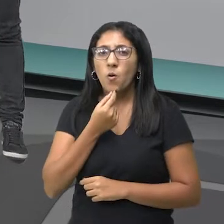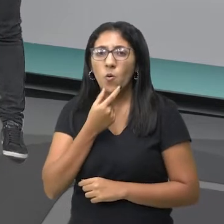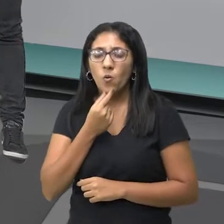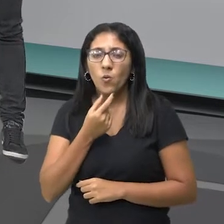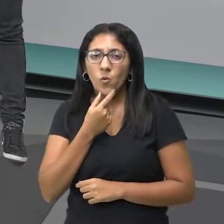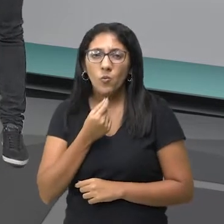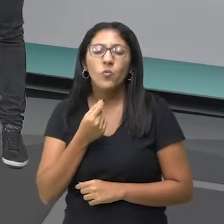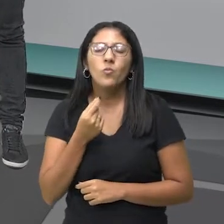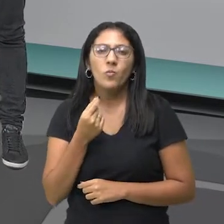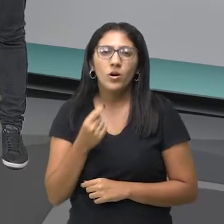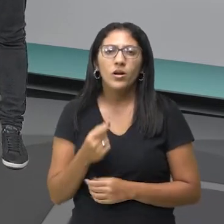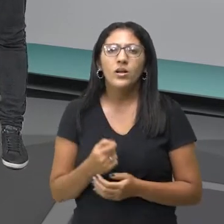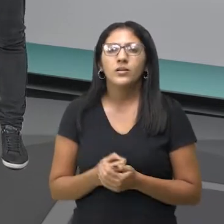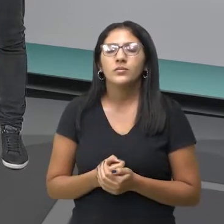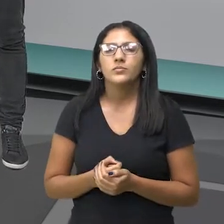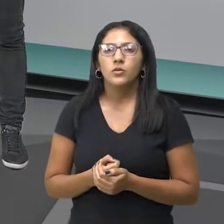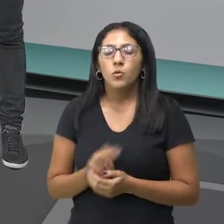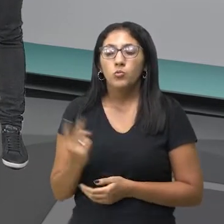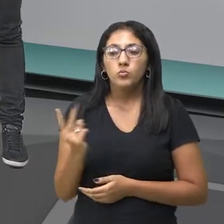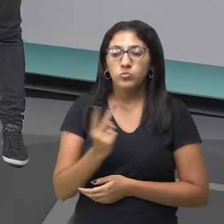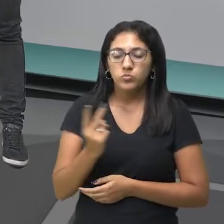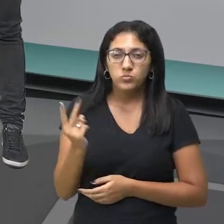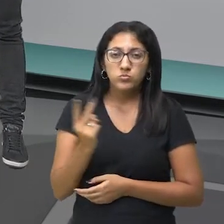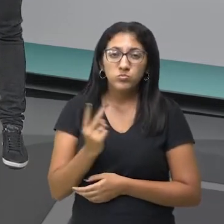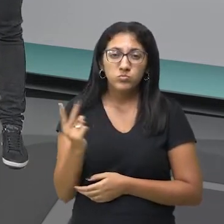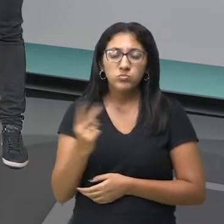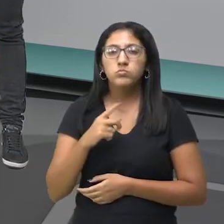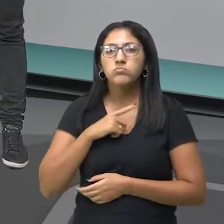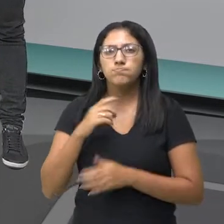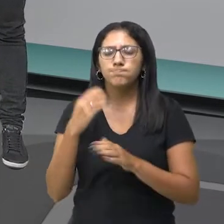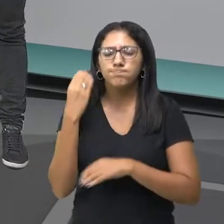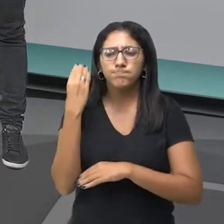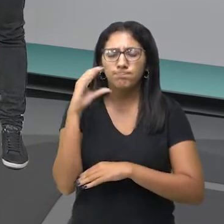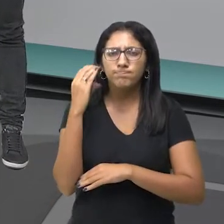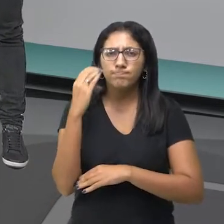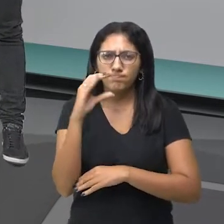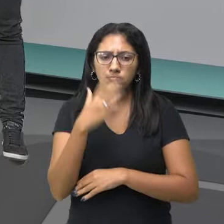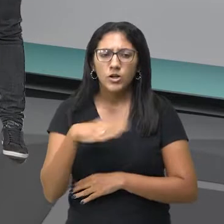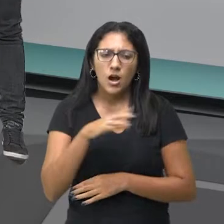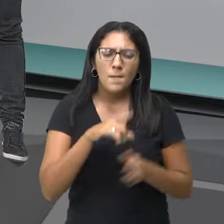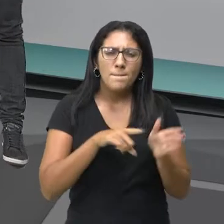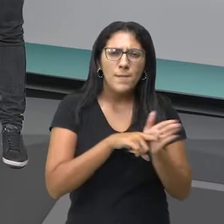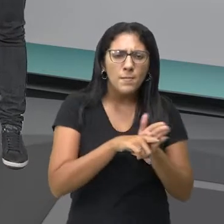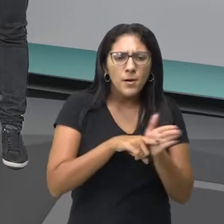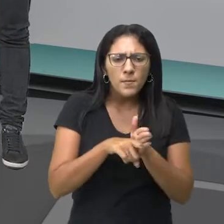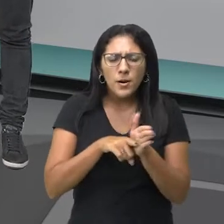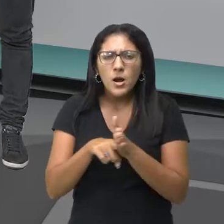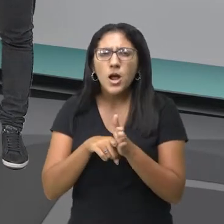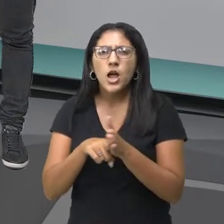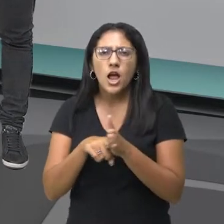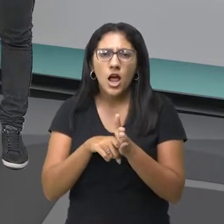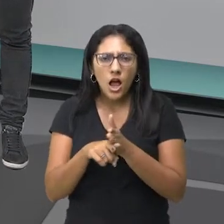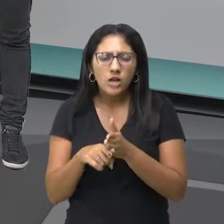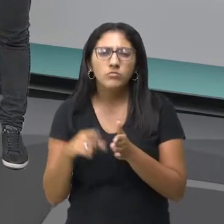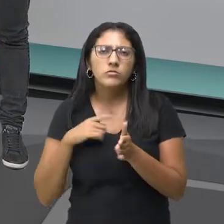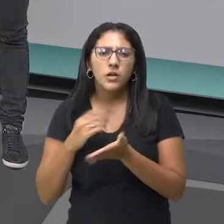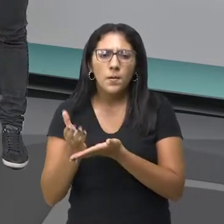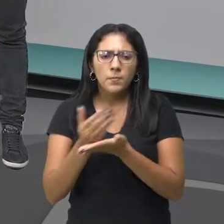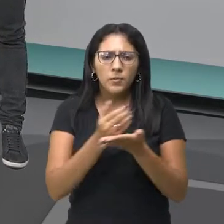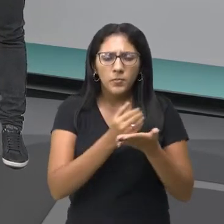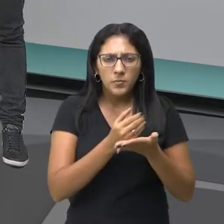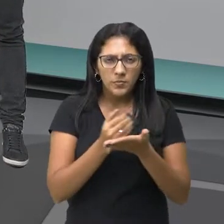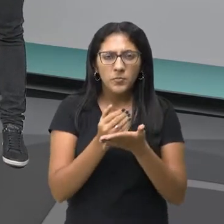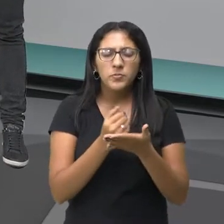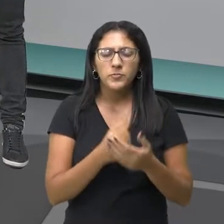de Uberlândia, e Antônio Brescovitch, pesquisador do Laboratório de Coleções do Instituto